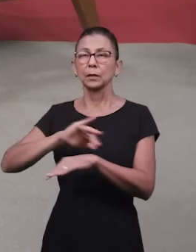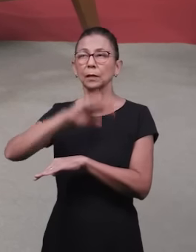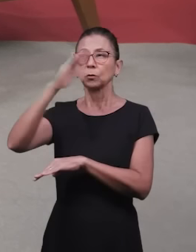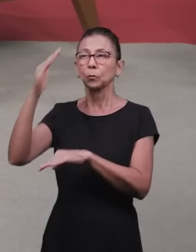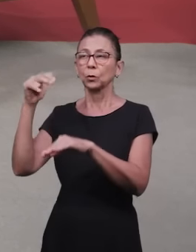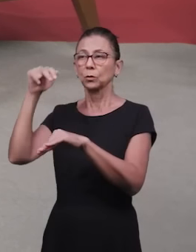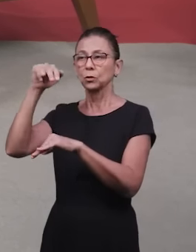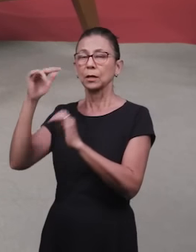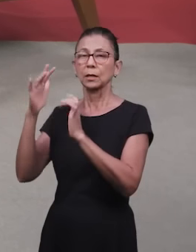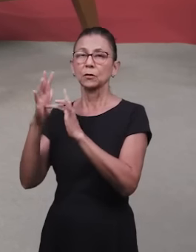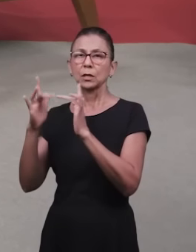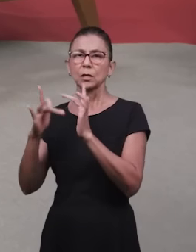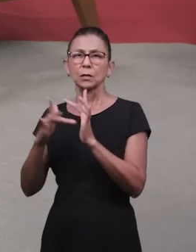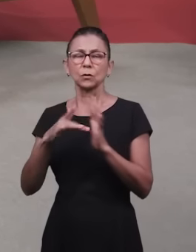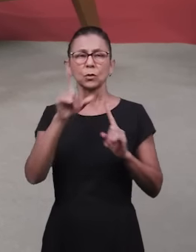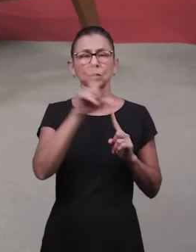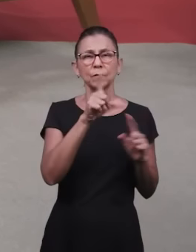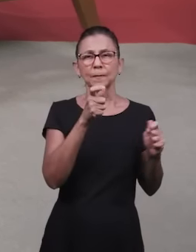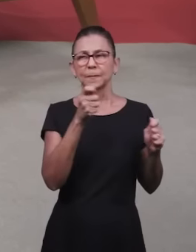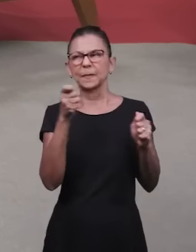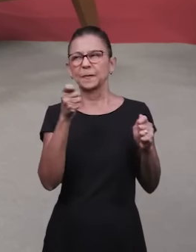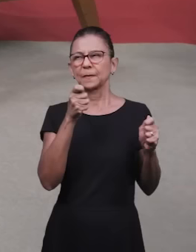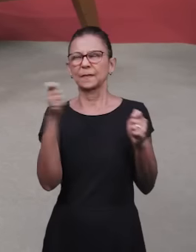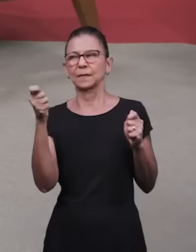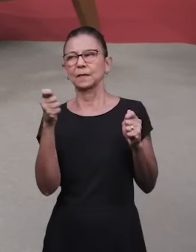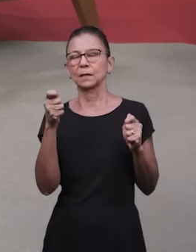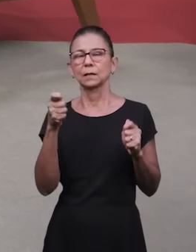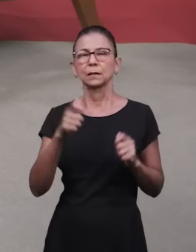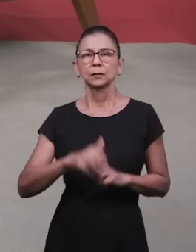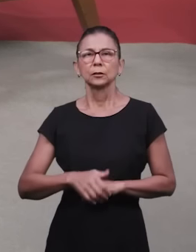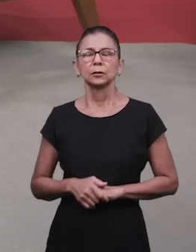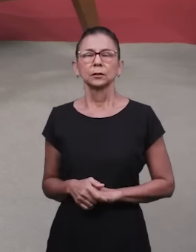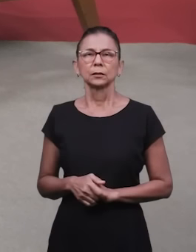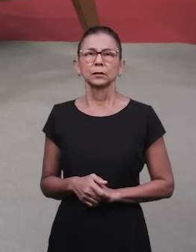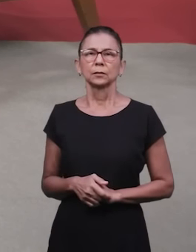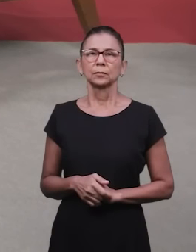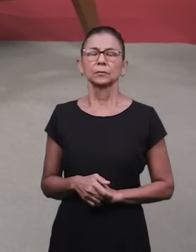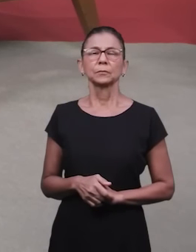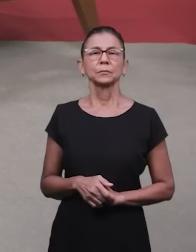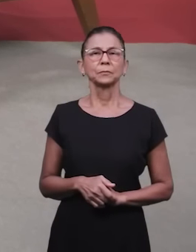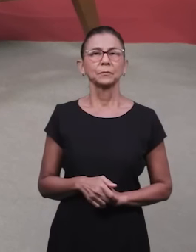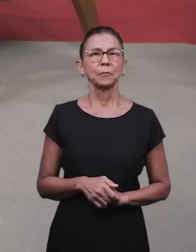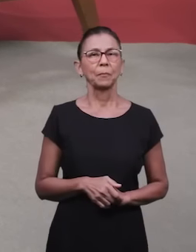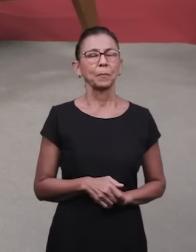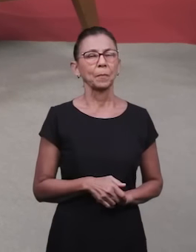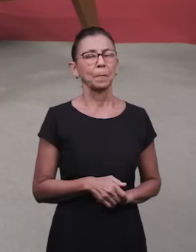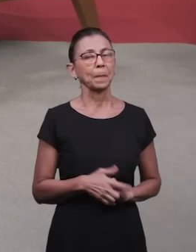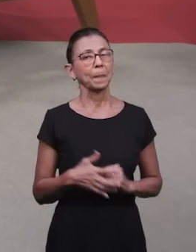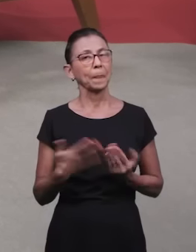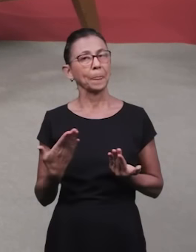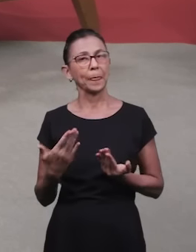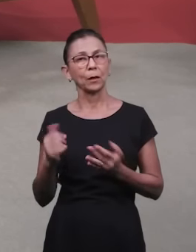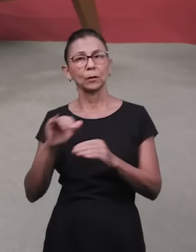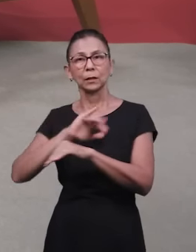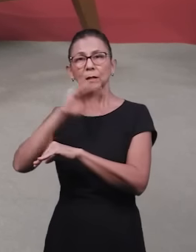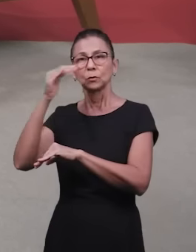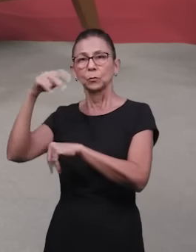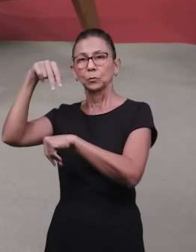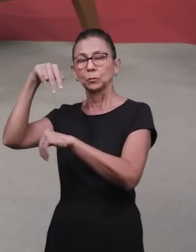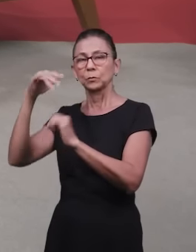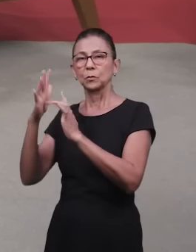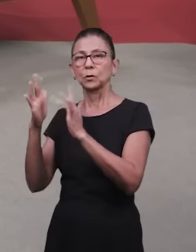é que ele... E Deus permitiu. E ele permitiu. Por quê? Porque ali ele era a igreja. E o que,